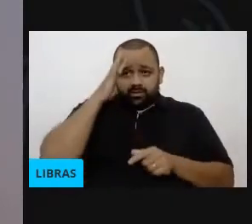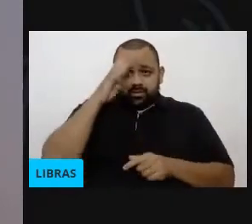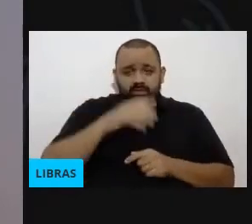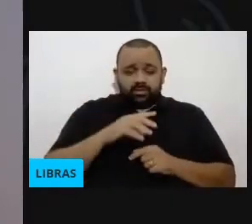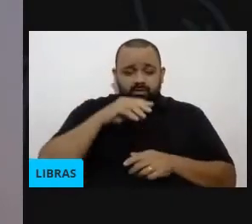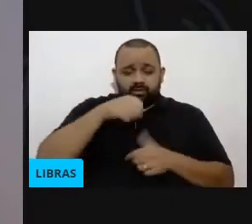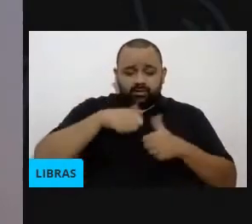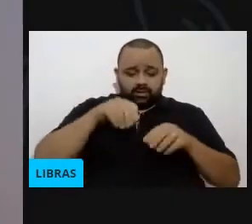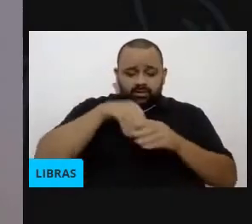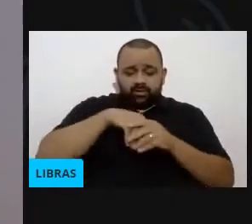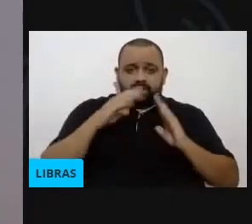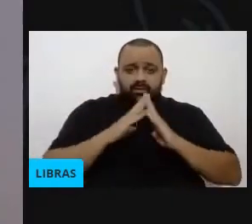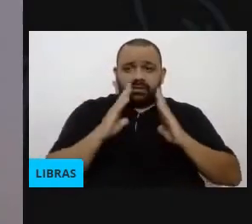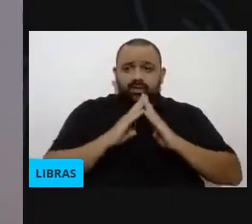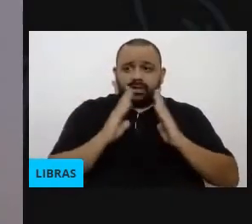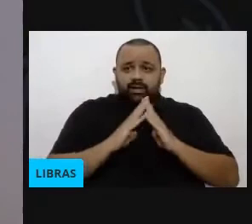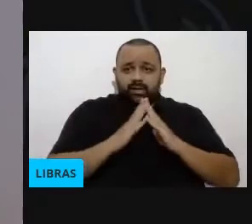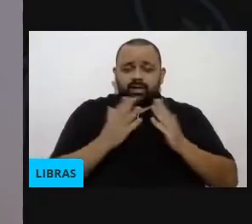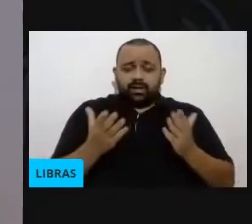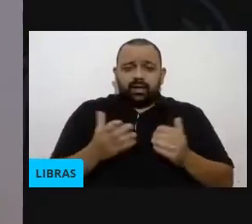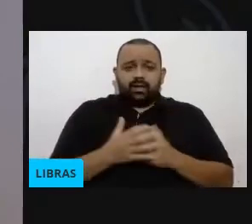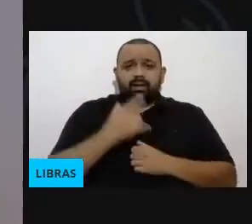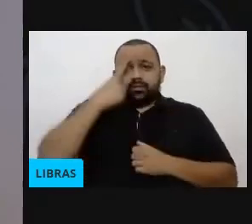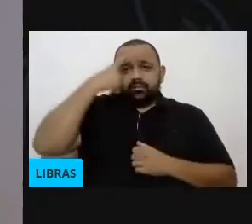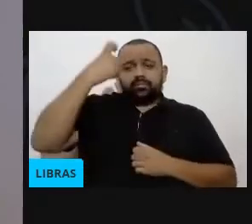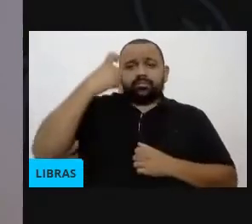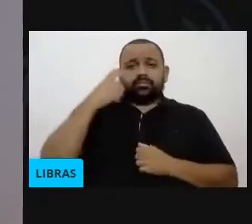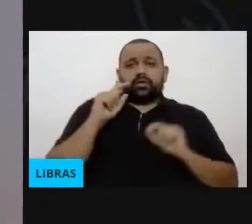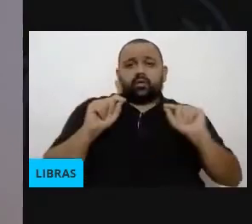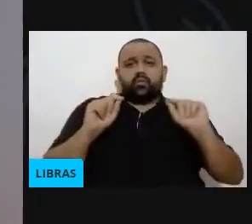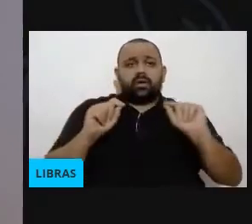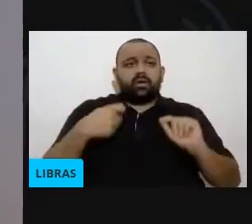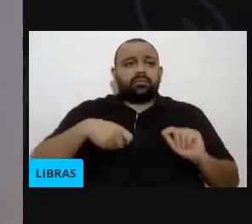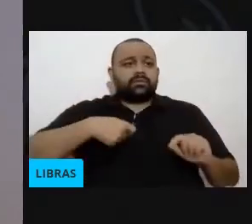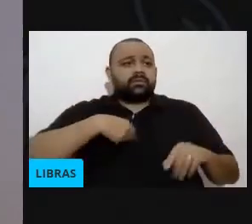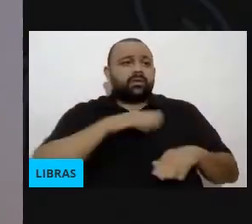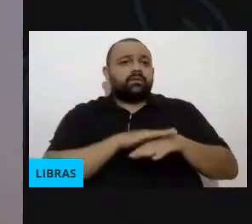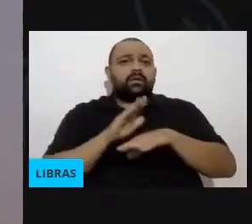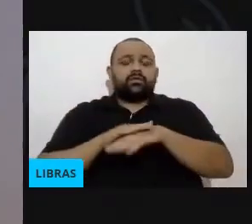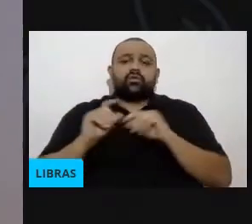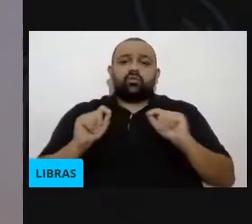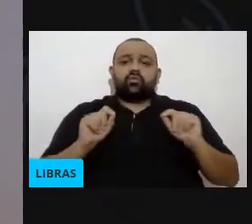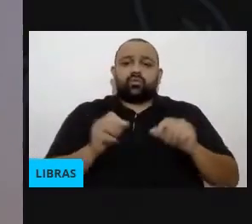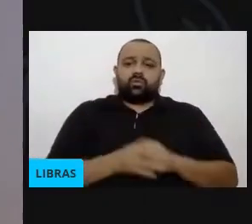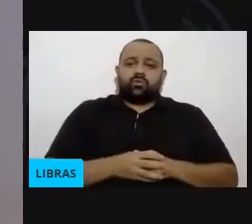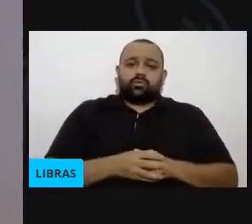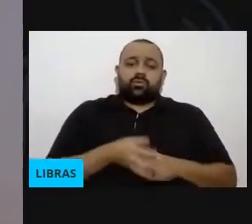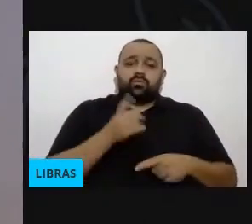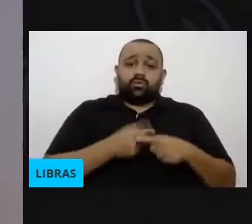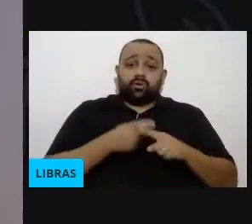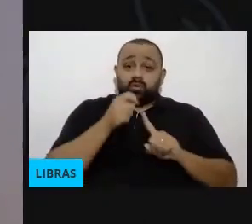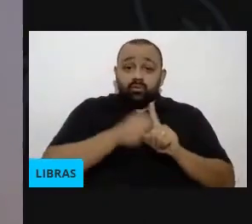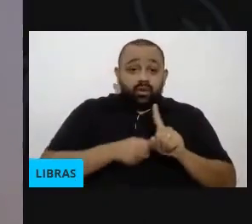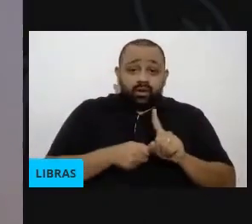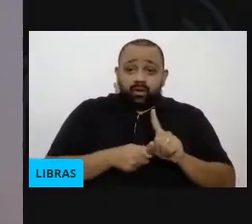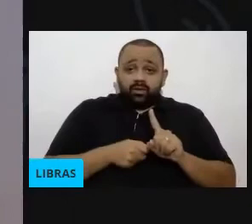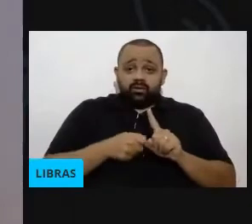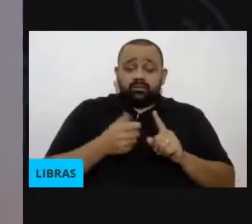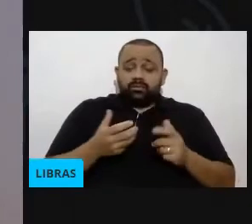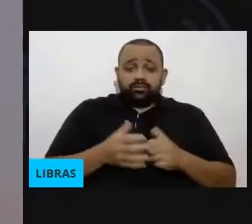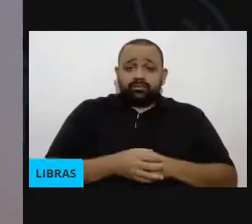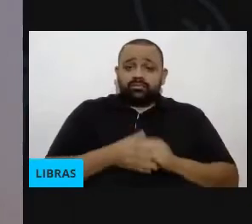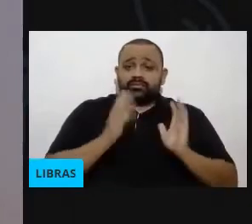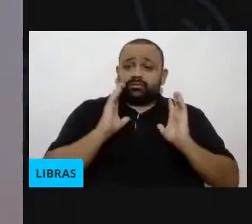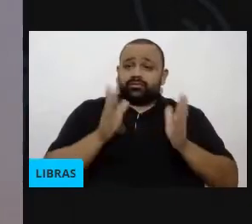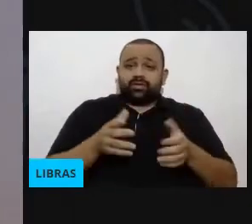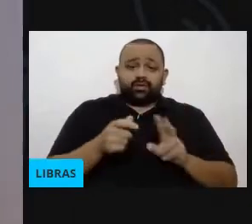e que capacidade criativa a gente tem que ter, né? porque não foi um mês, foi 2, a gente já está